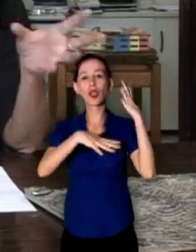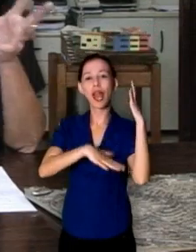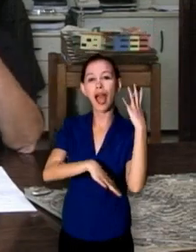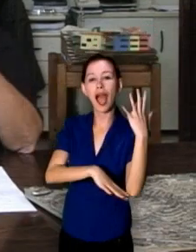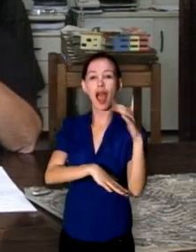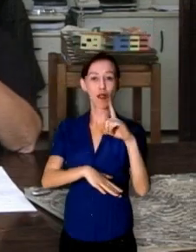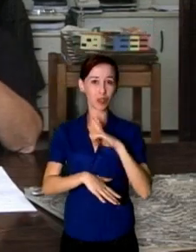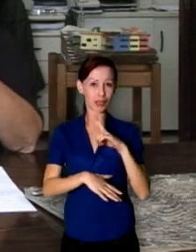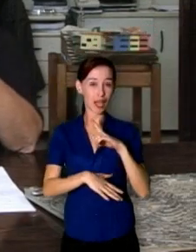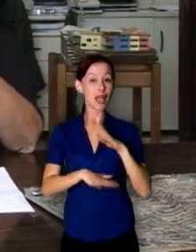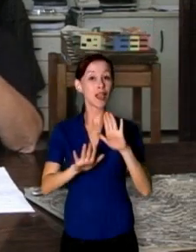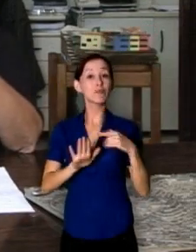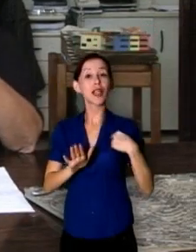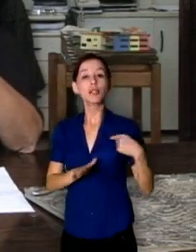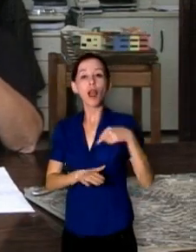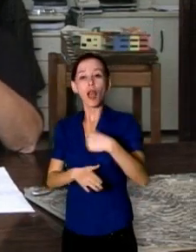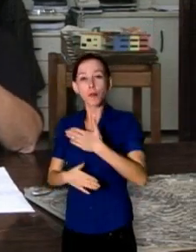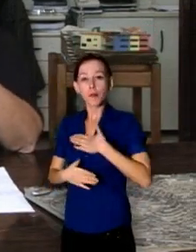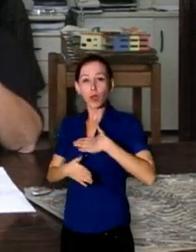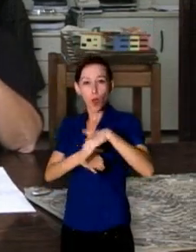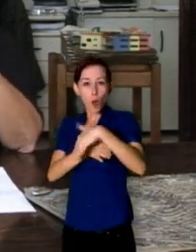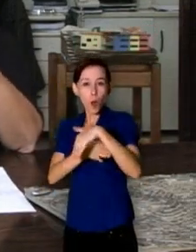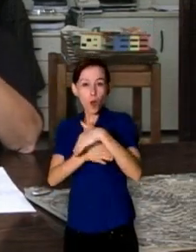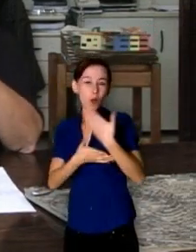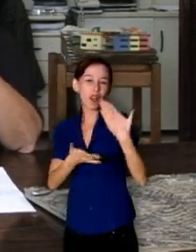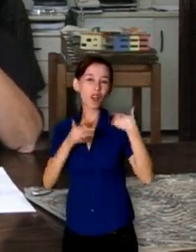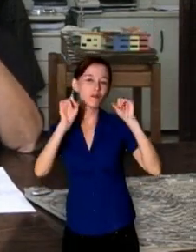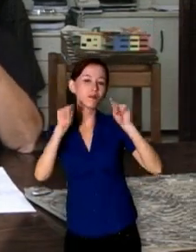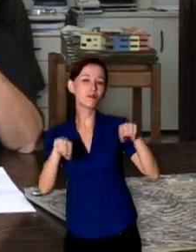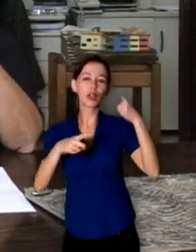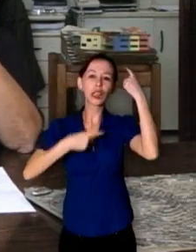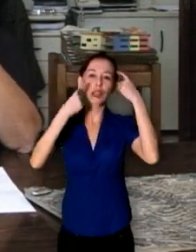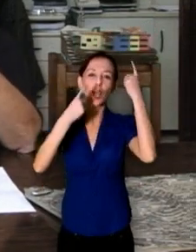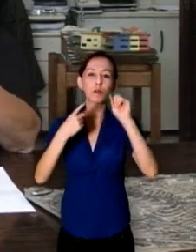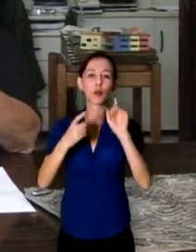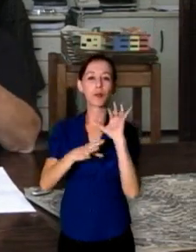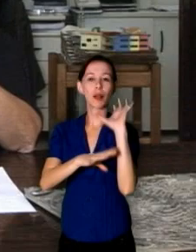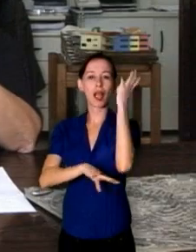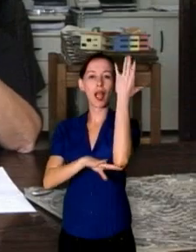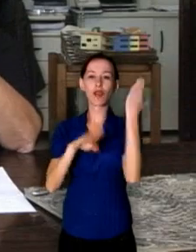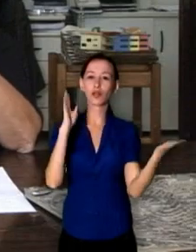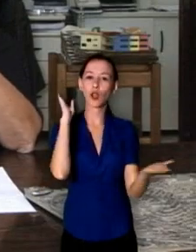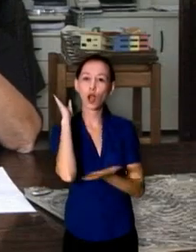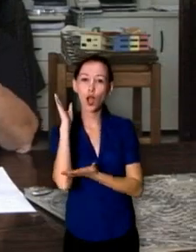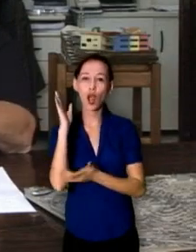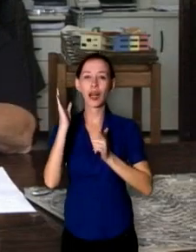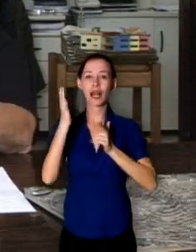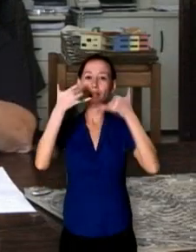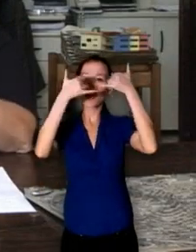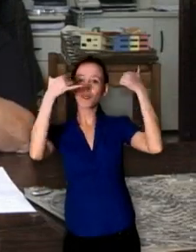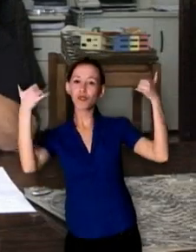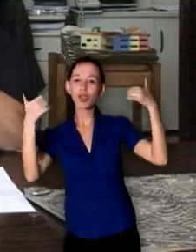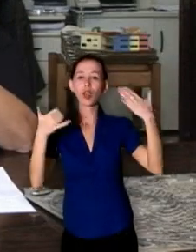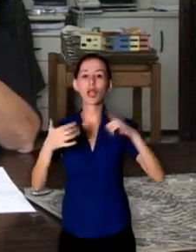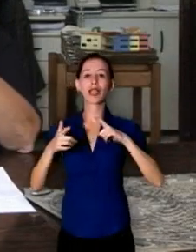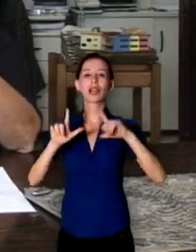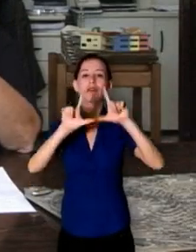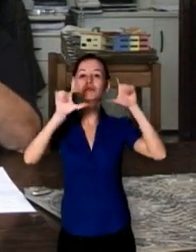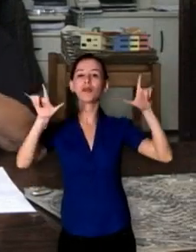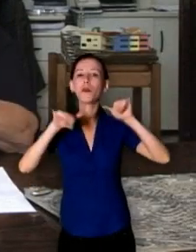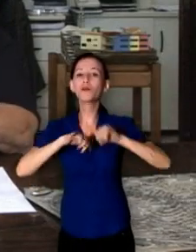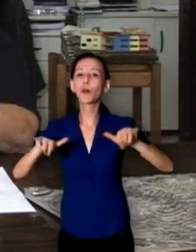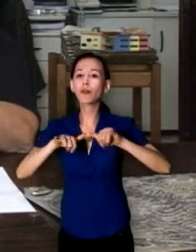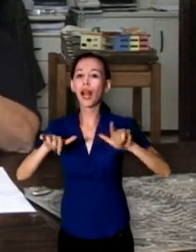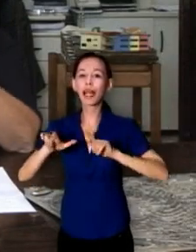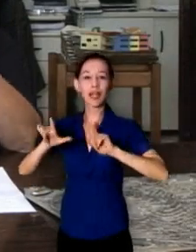bosques, quando chega na nossa rua, né, a gente não se importa de podar a árvore para o fio passar, de pôr um outdoor,